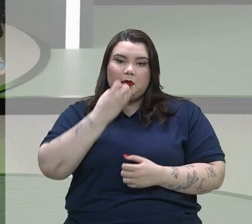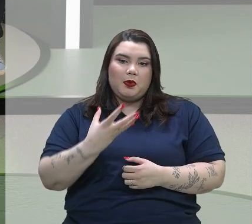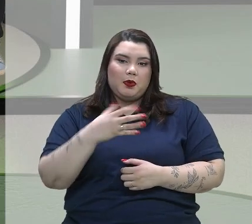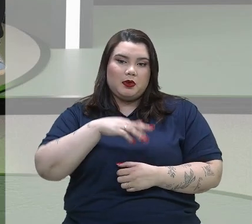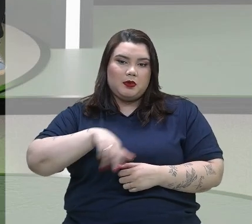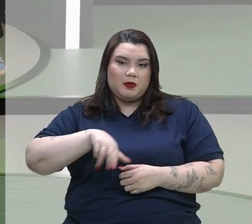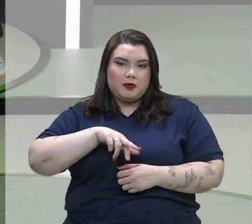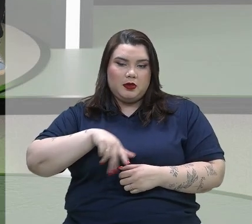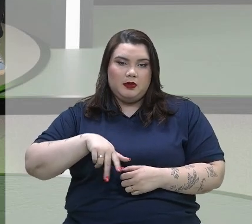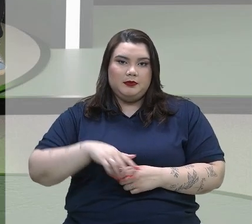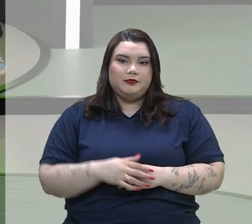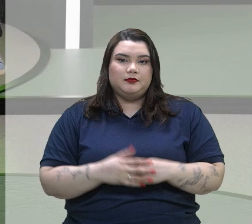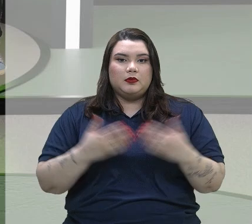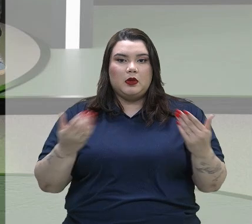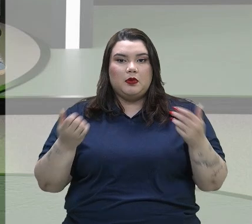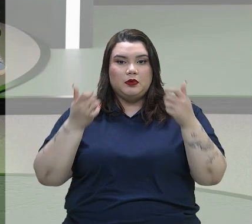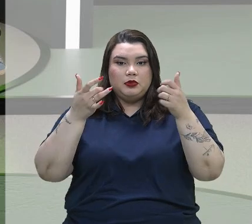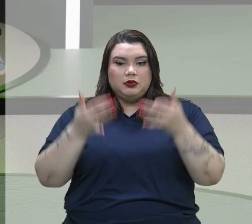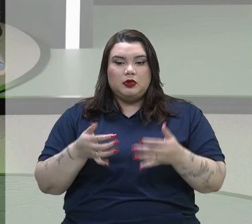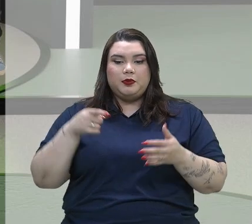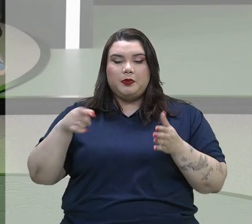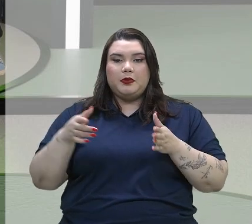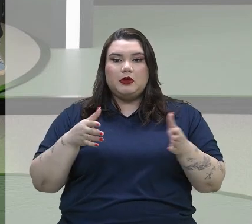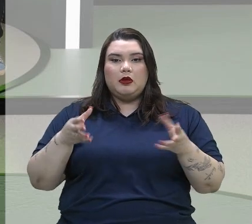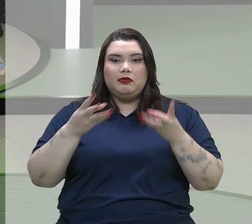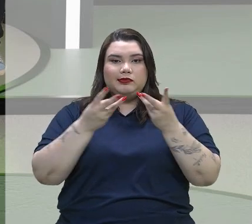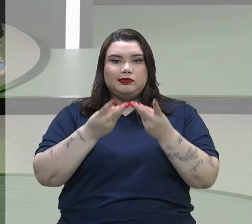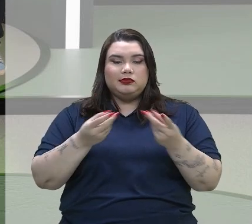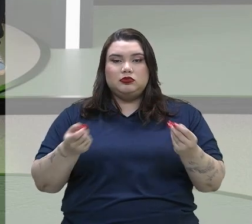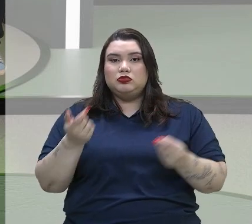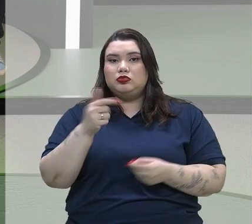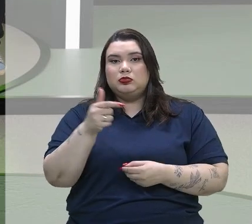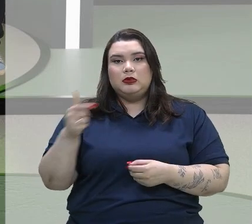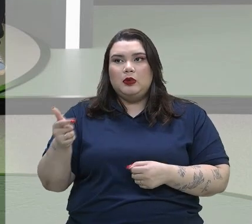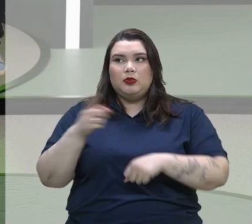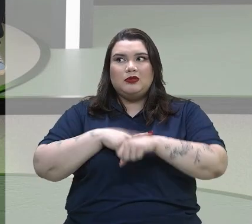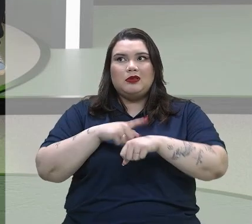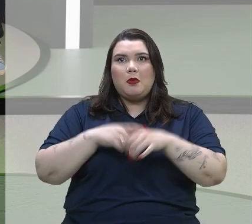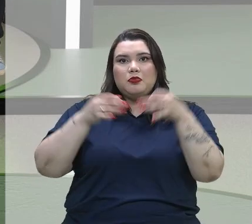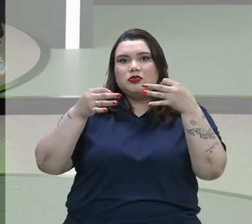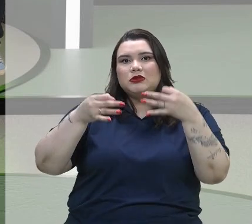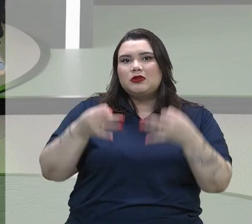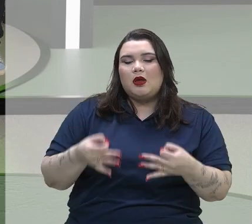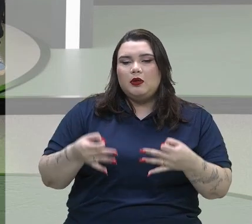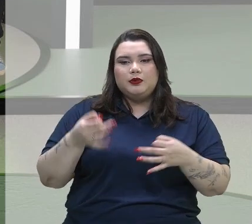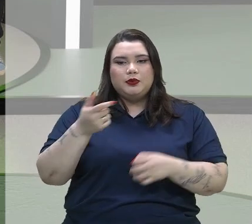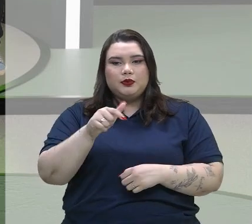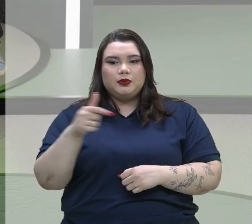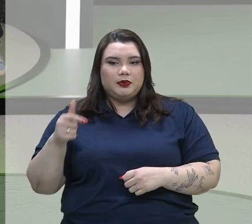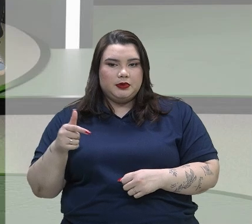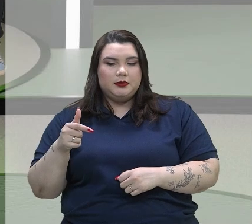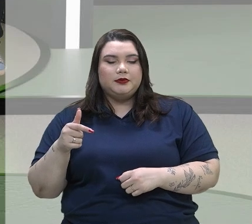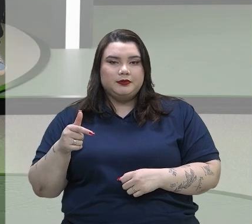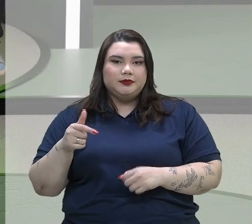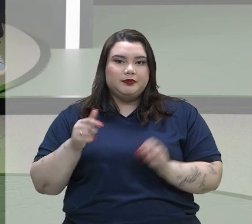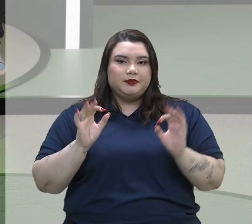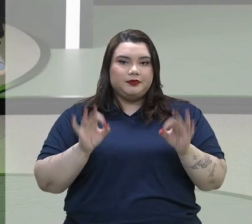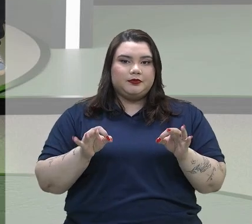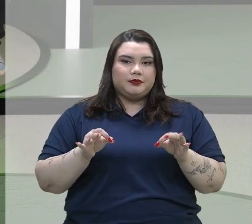disse para vocês, o tempo de decomposição ele é indeterminado, ou seja, ele não se decompõe com muita facilidade